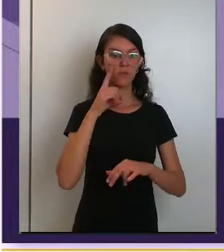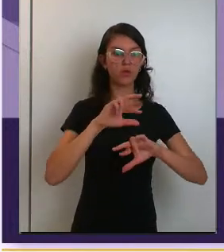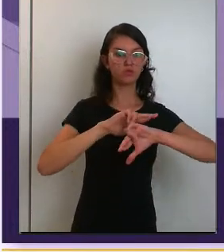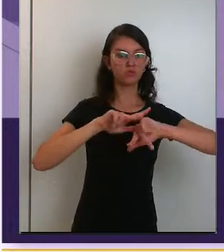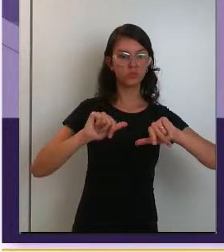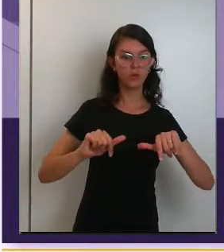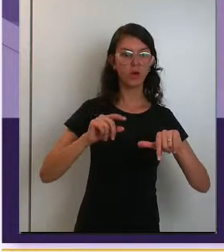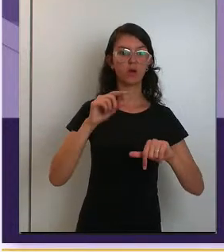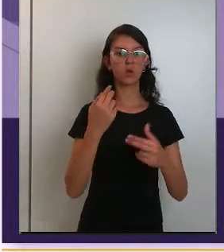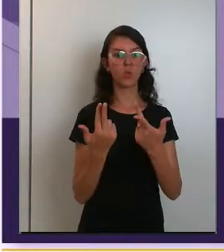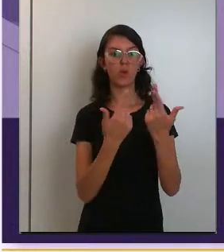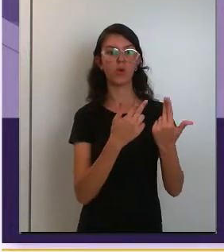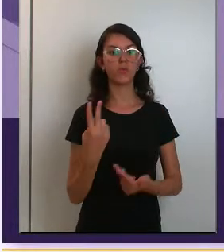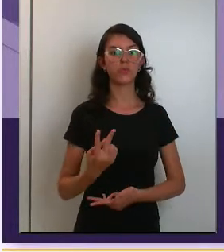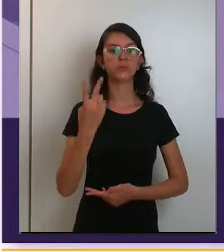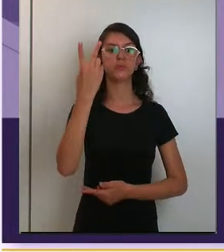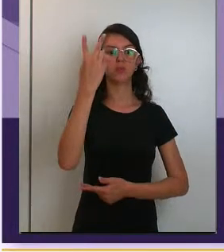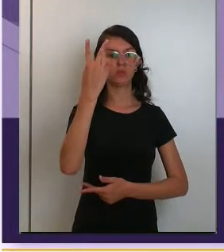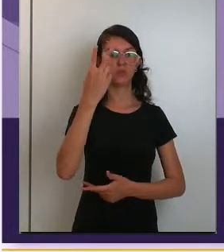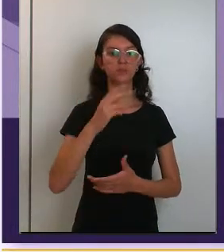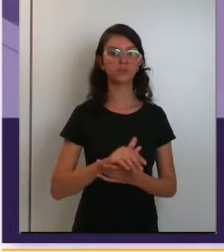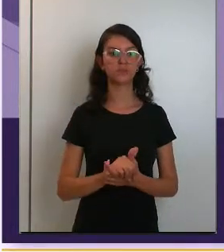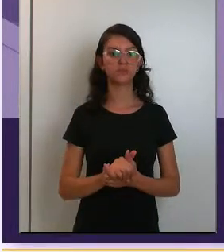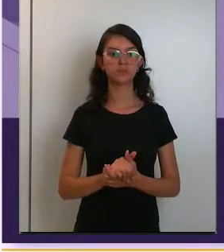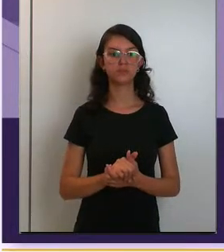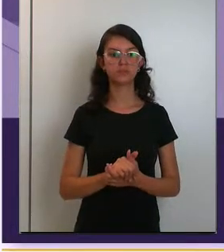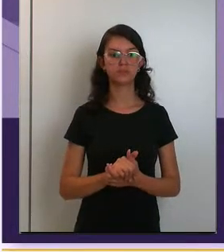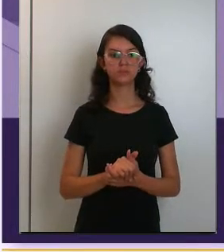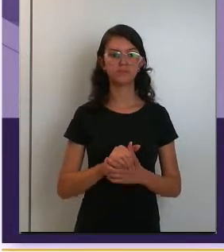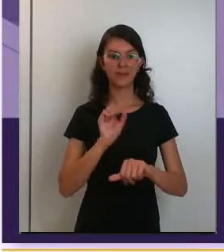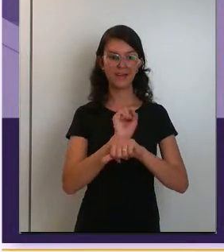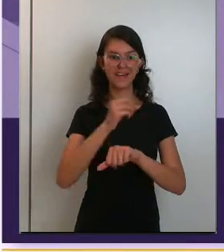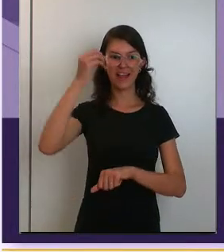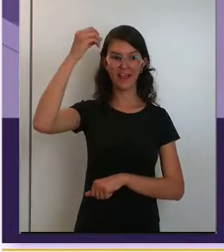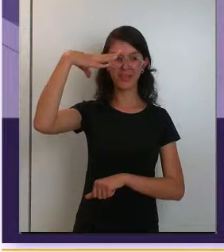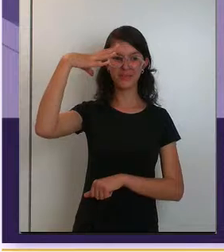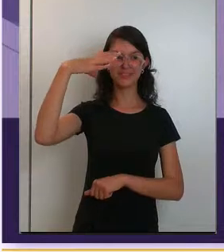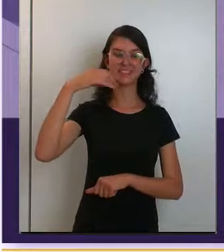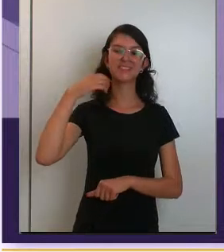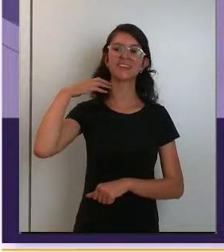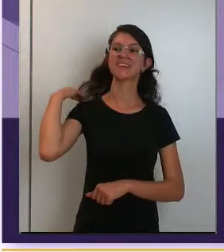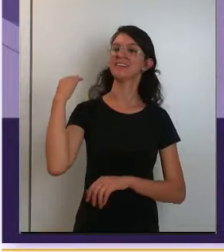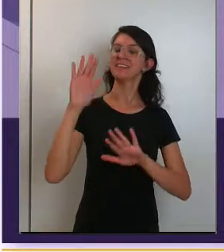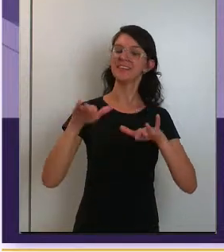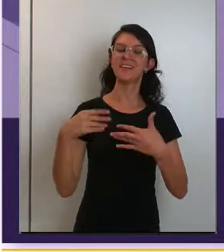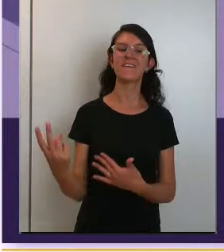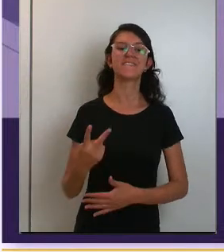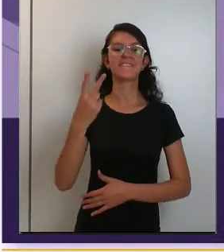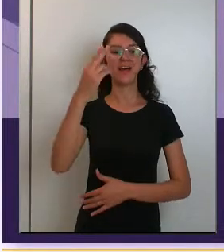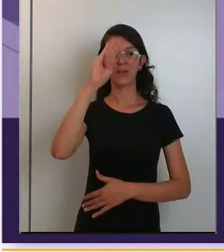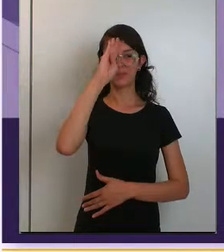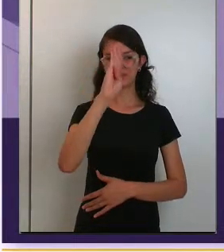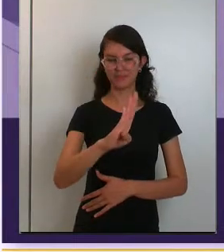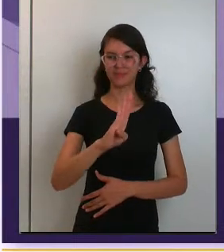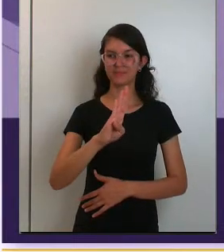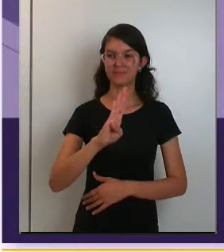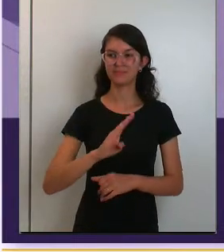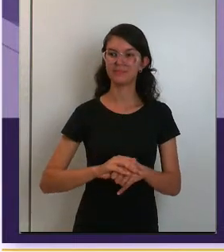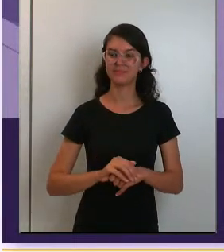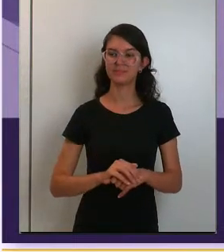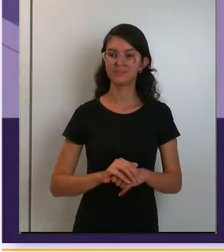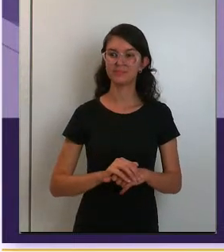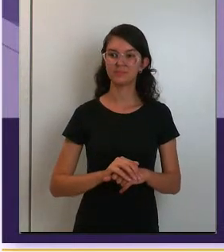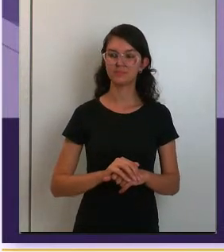um valor. Vou acender minha luz aqui. Como um valor maior